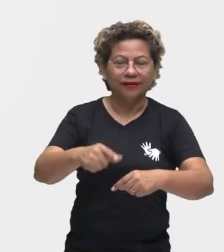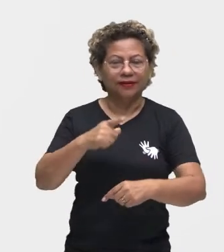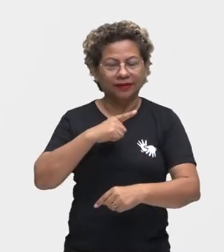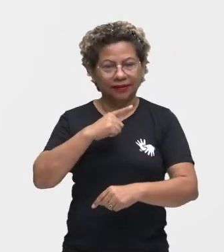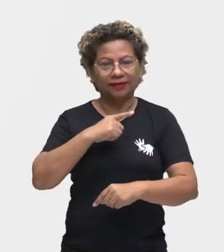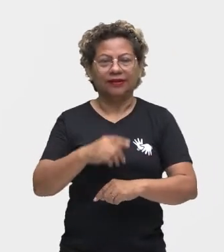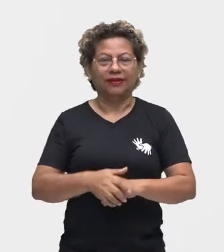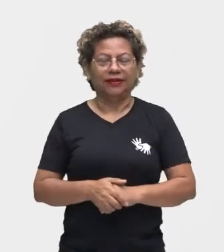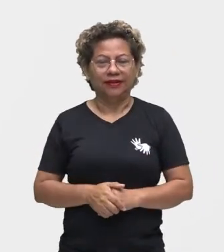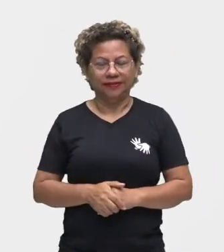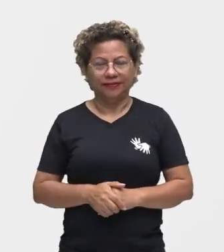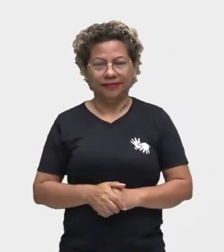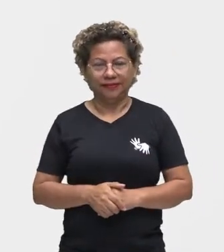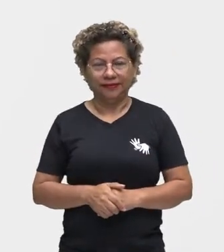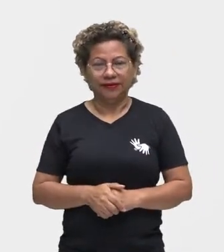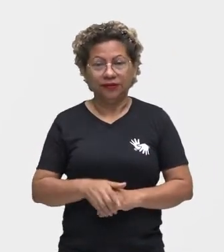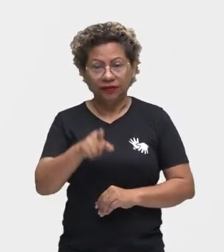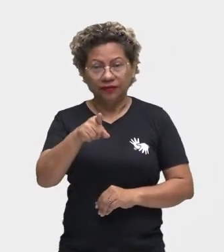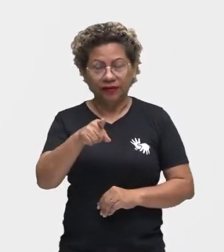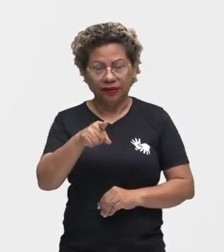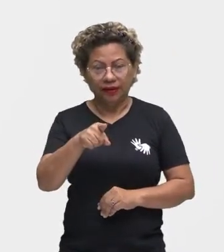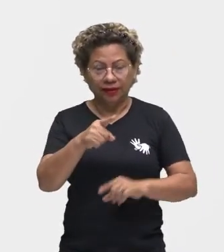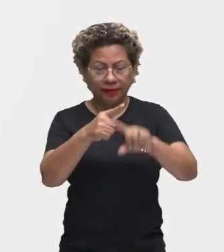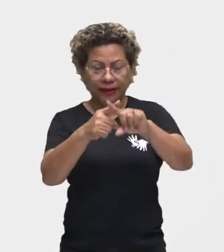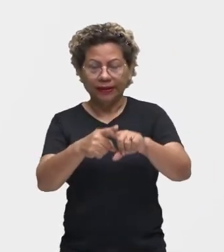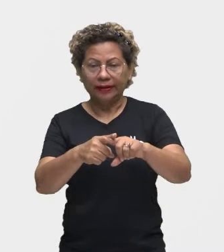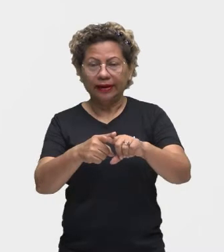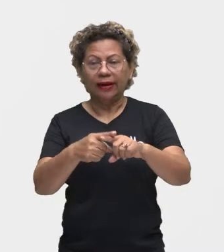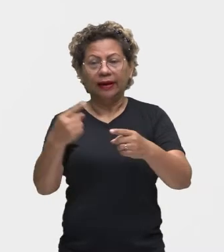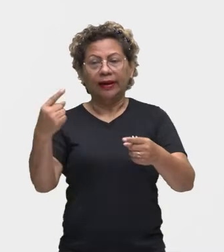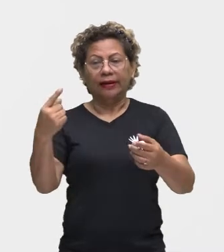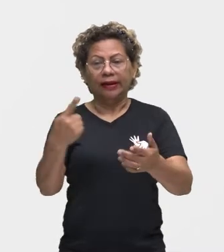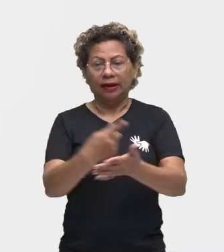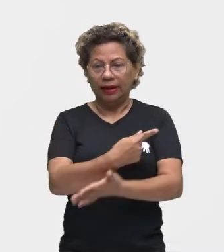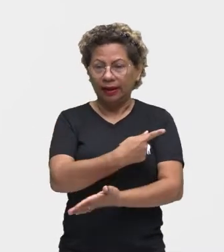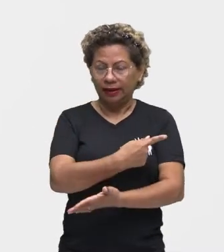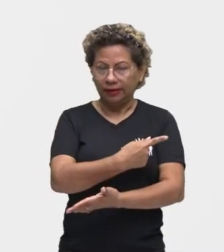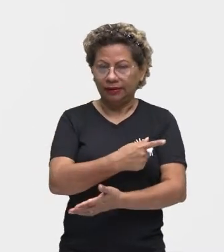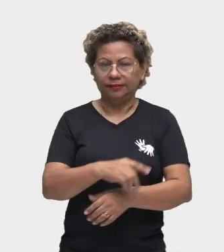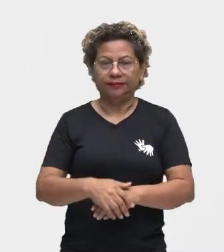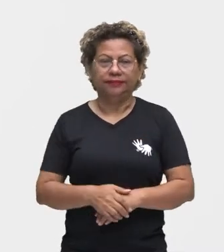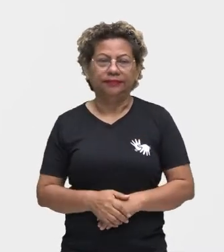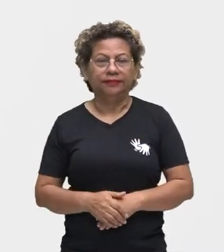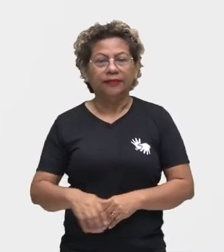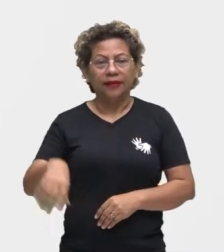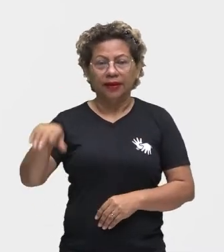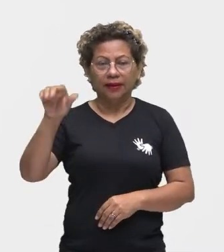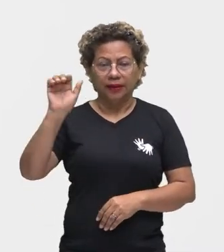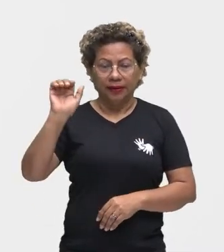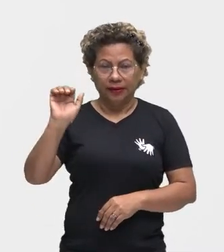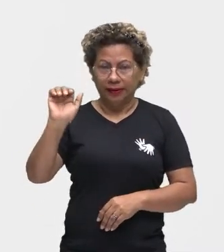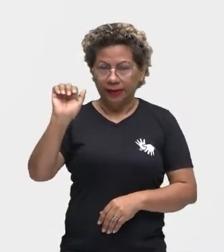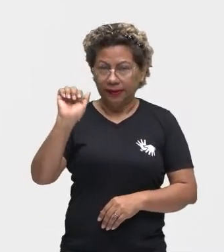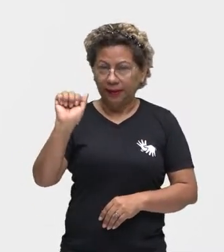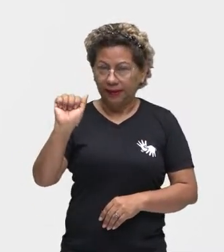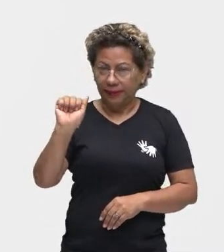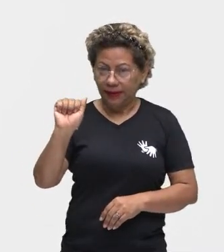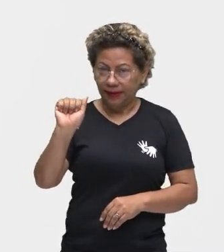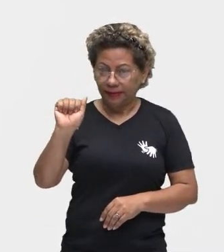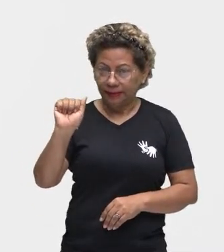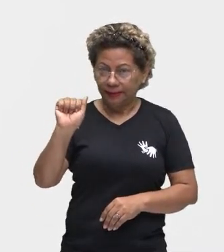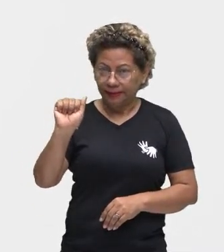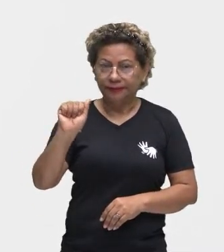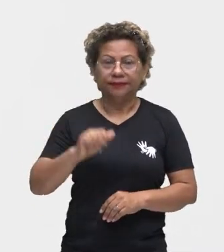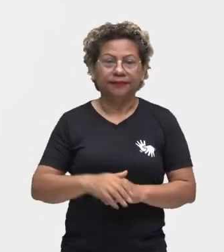incorreta. Alternativa incorreta. Alternativa A, o anterozoide nada até a oosfera que